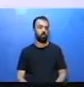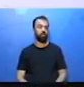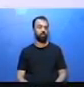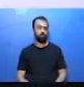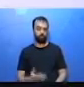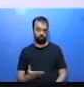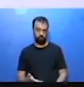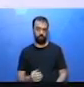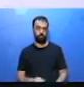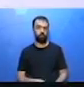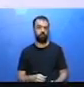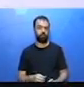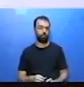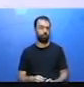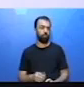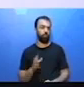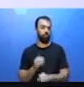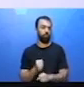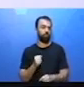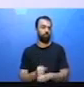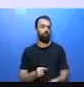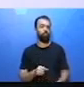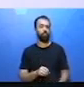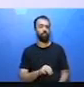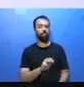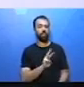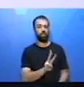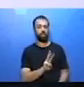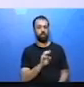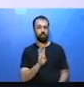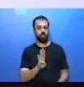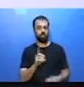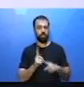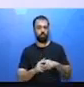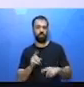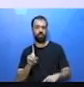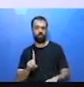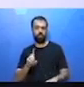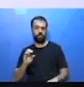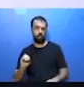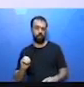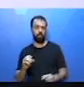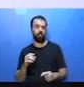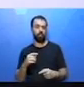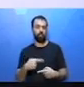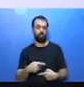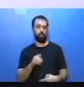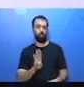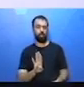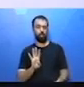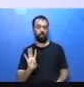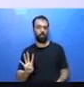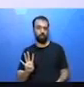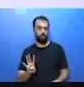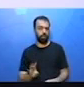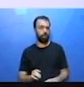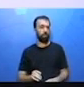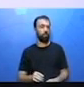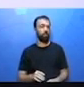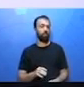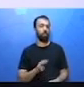Agora as contas. 34 mais 10, 44 vezes 16 dividido por